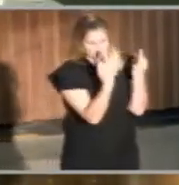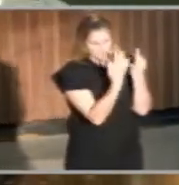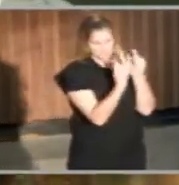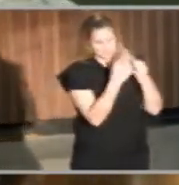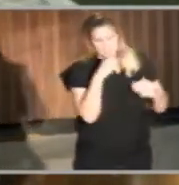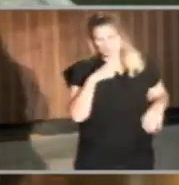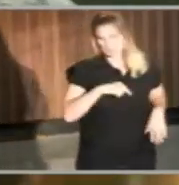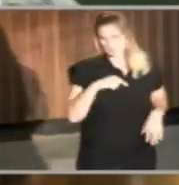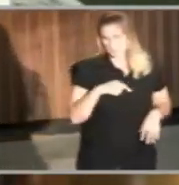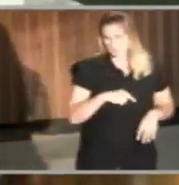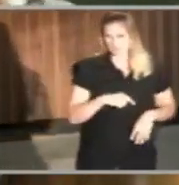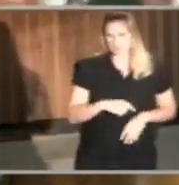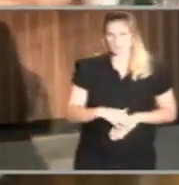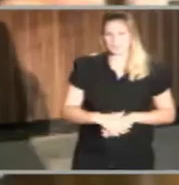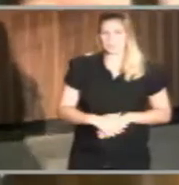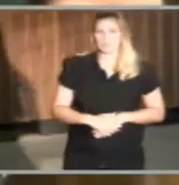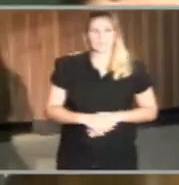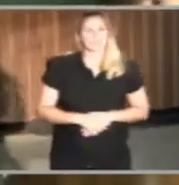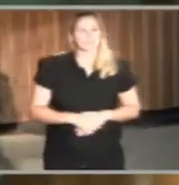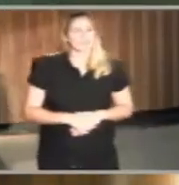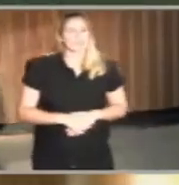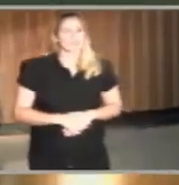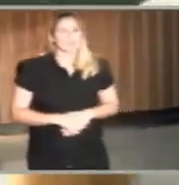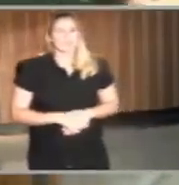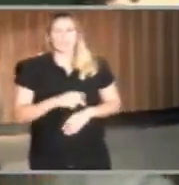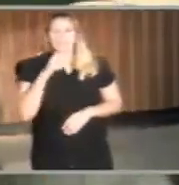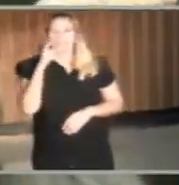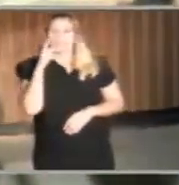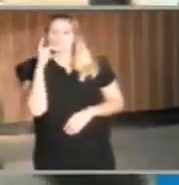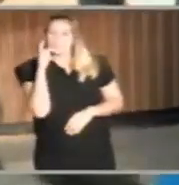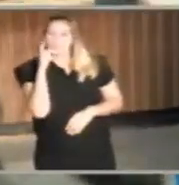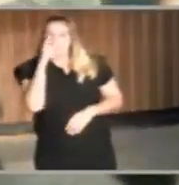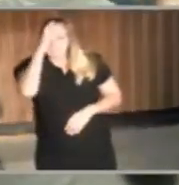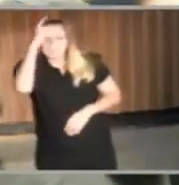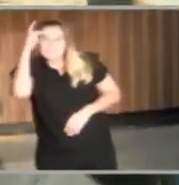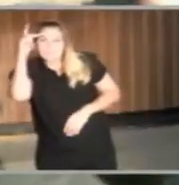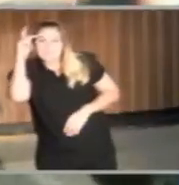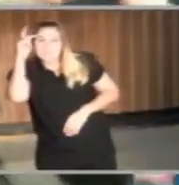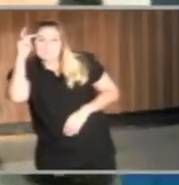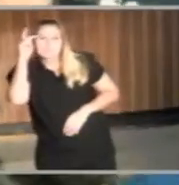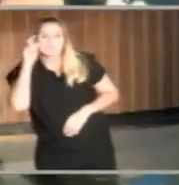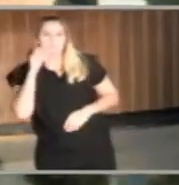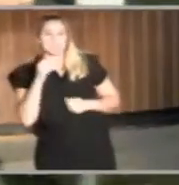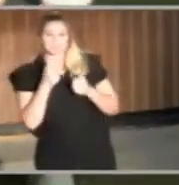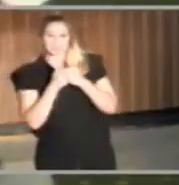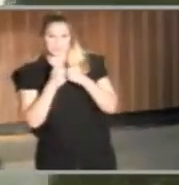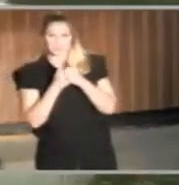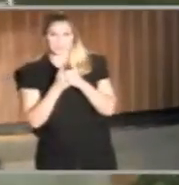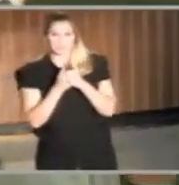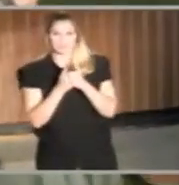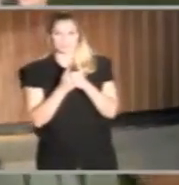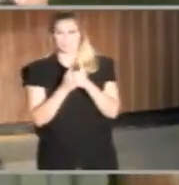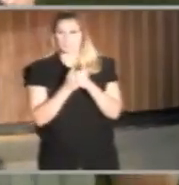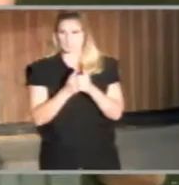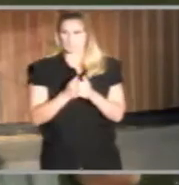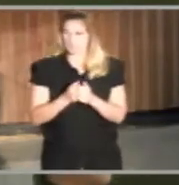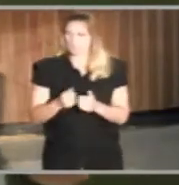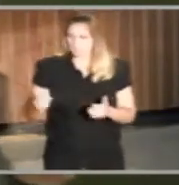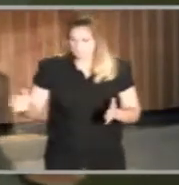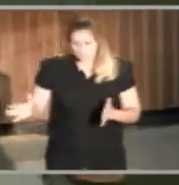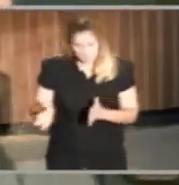junto conosco. Agora diga para o seu irmão que está aí do seu lado uma coisa maravilhosa.